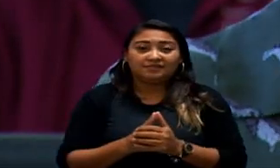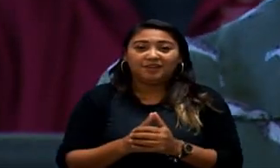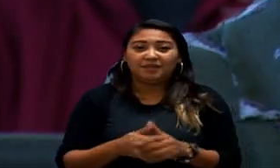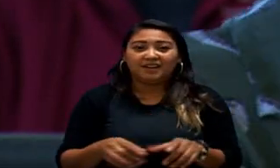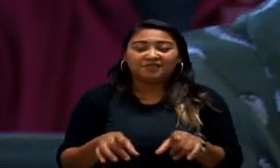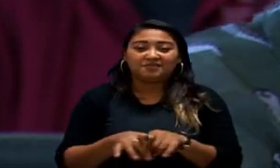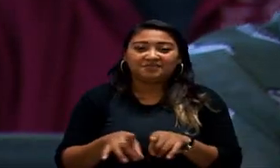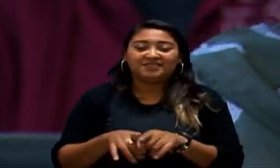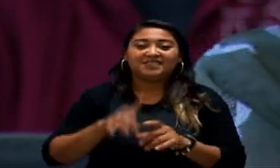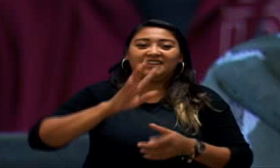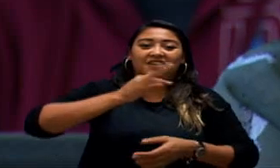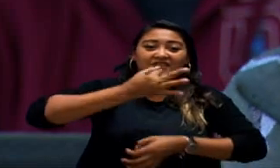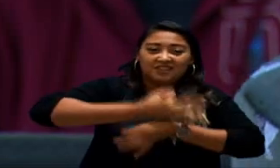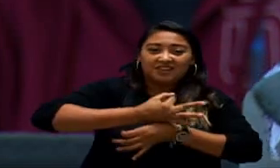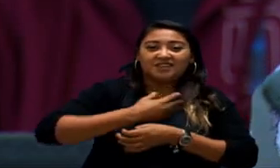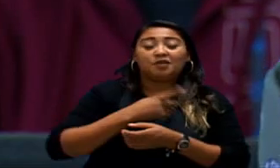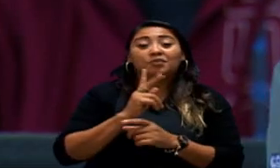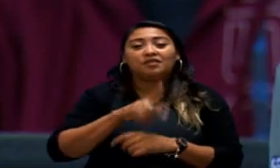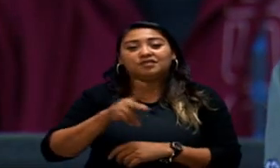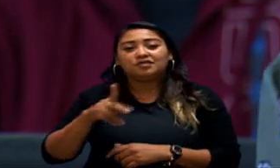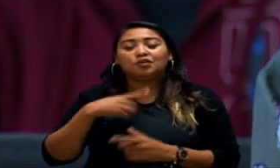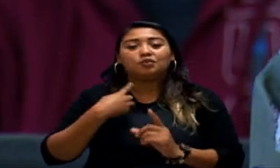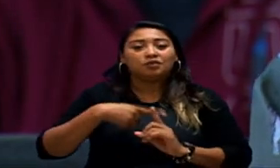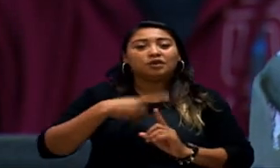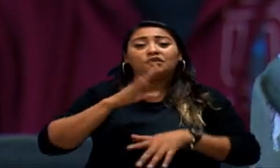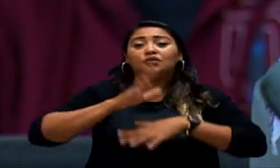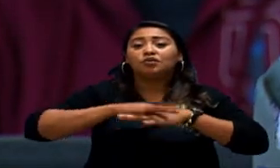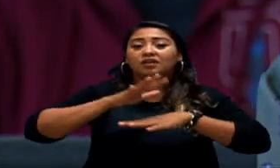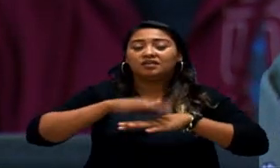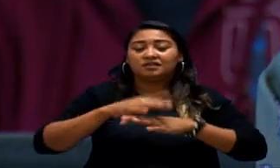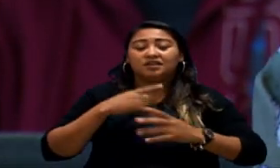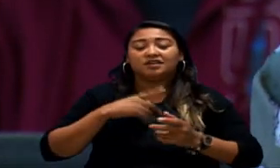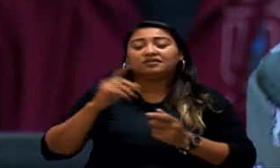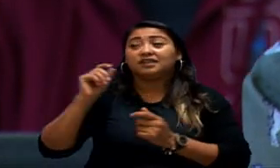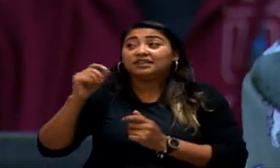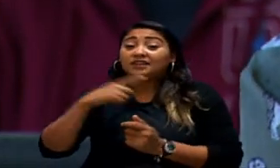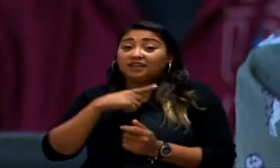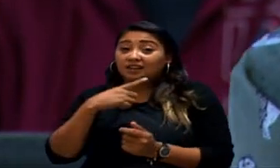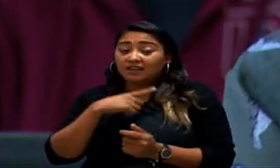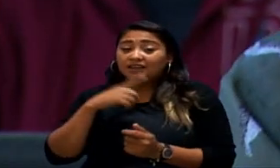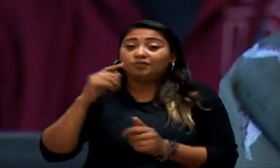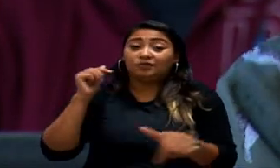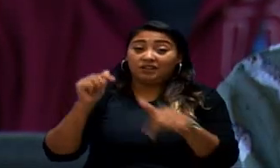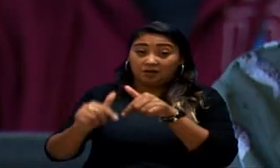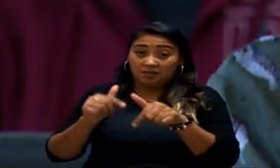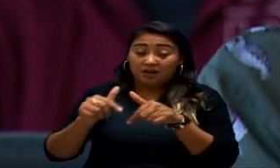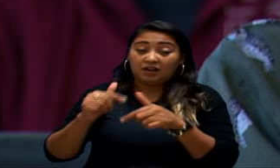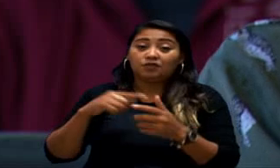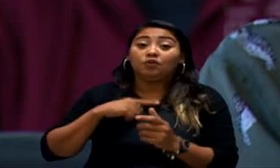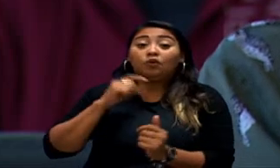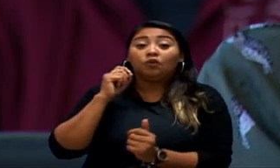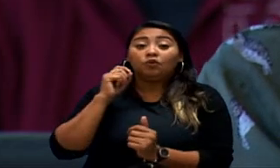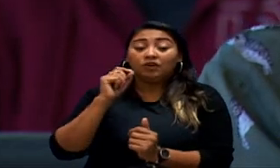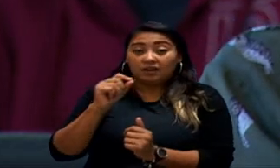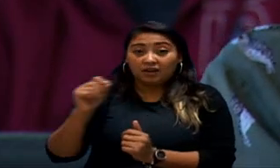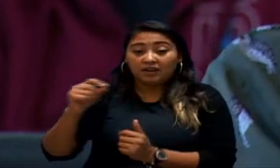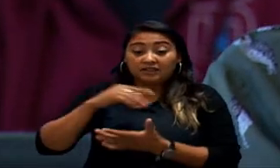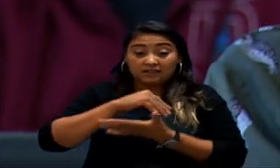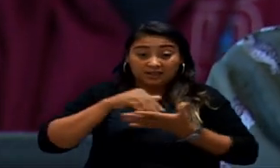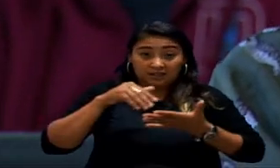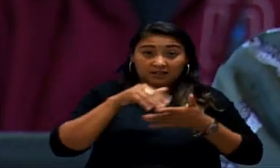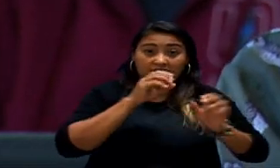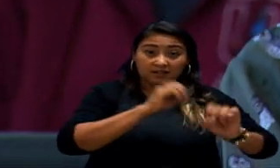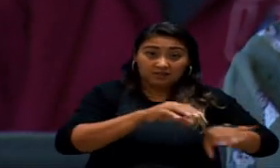de professores, vamos entender por que é um adoecimento, que haja ali uma ação pontual da Secretaria